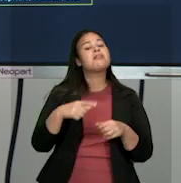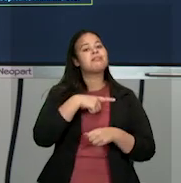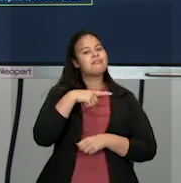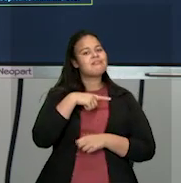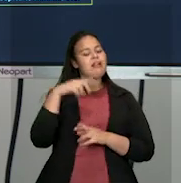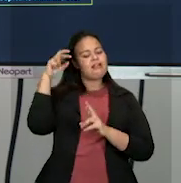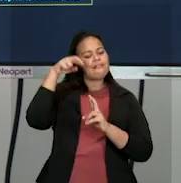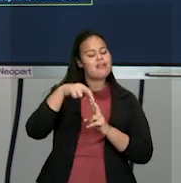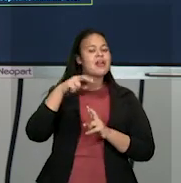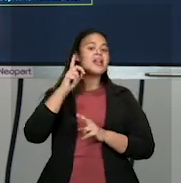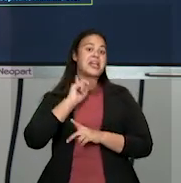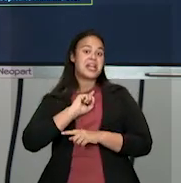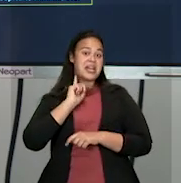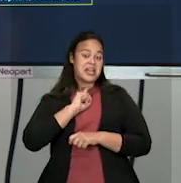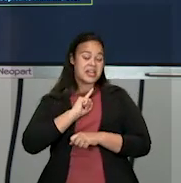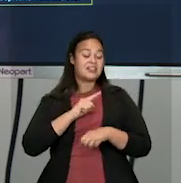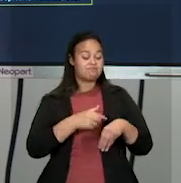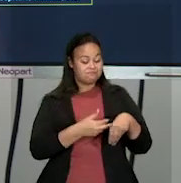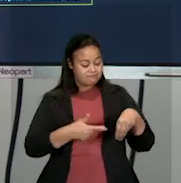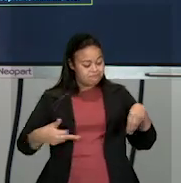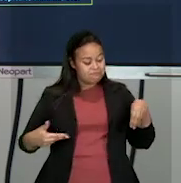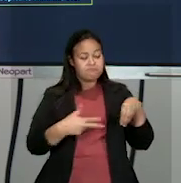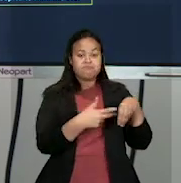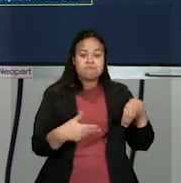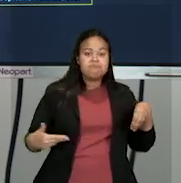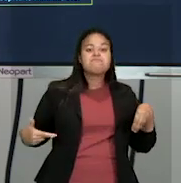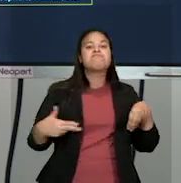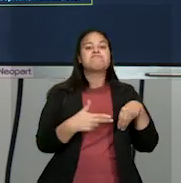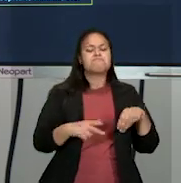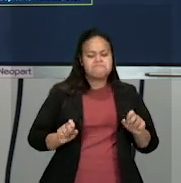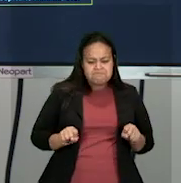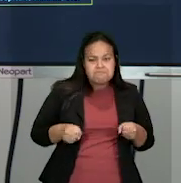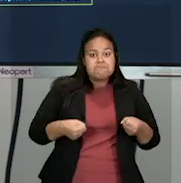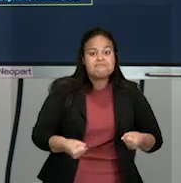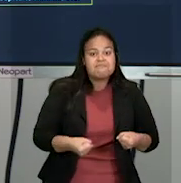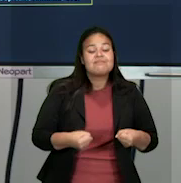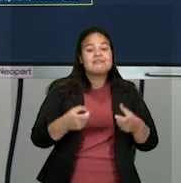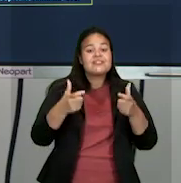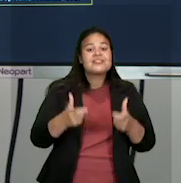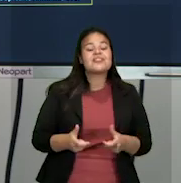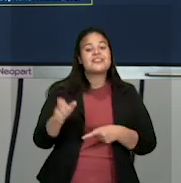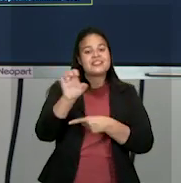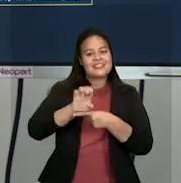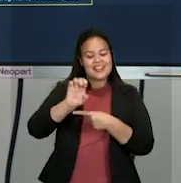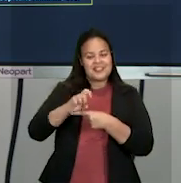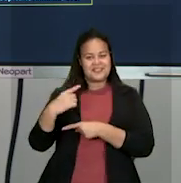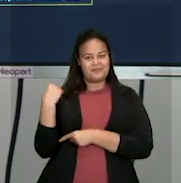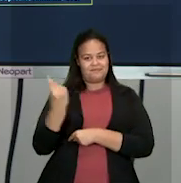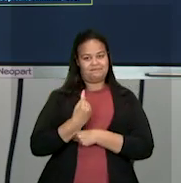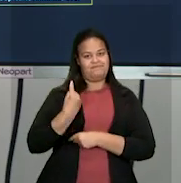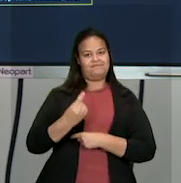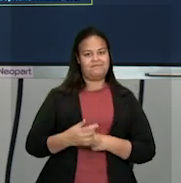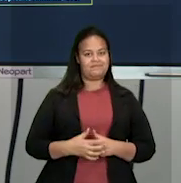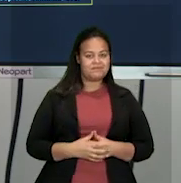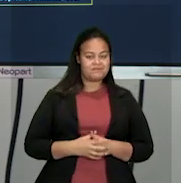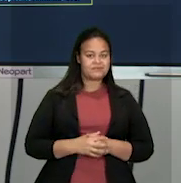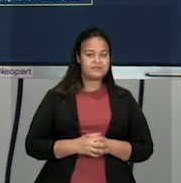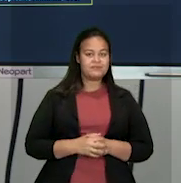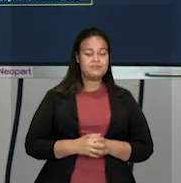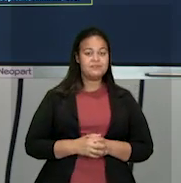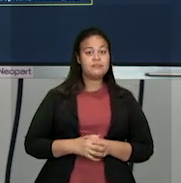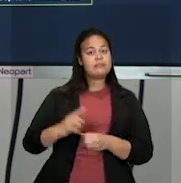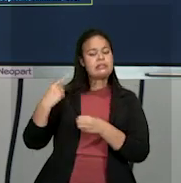uma atividade mineradora bem intensa aqui no nosso estado. E